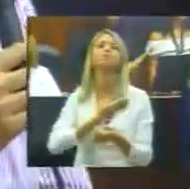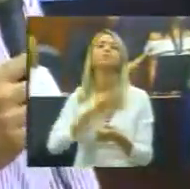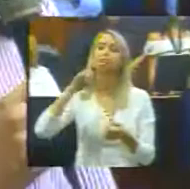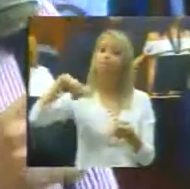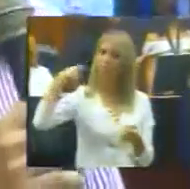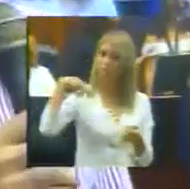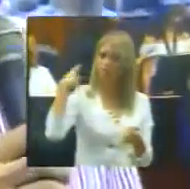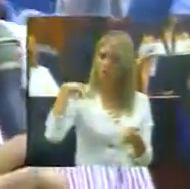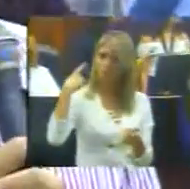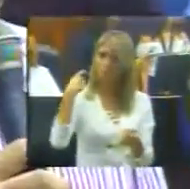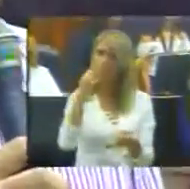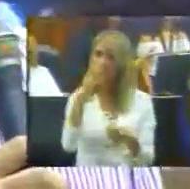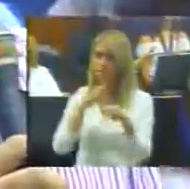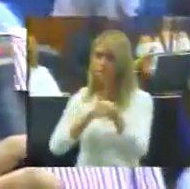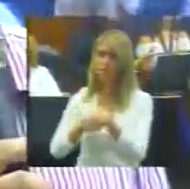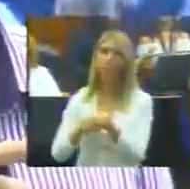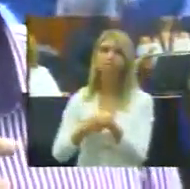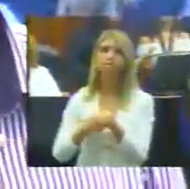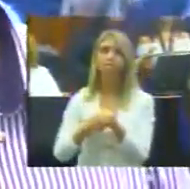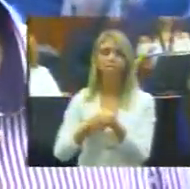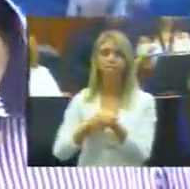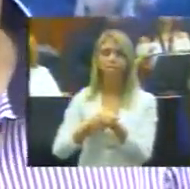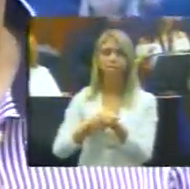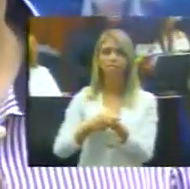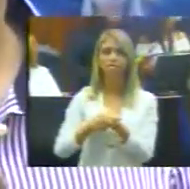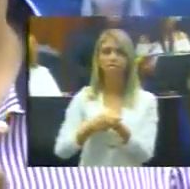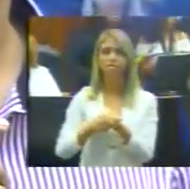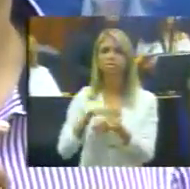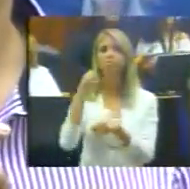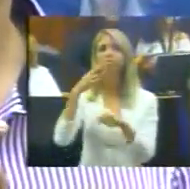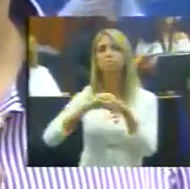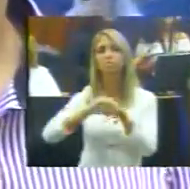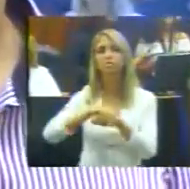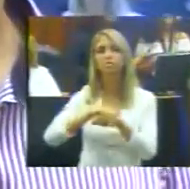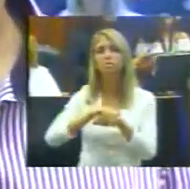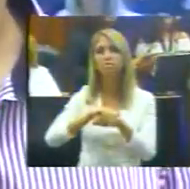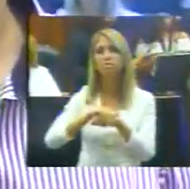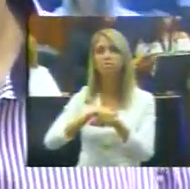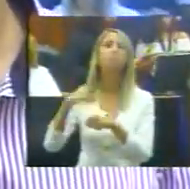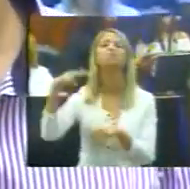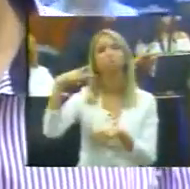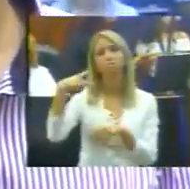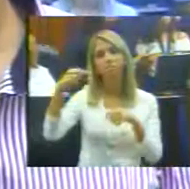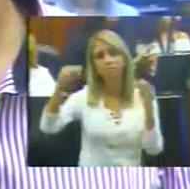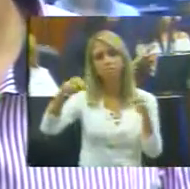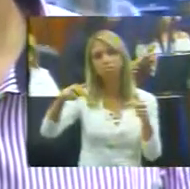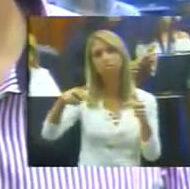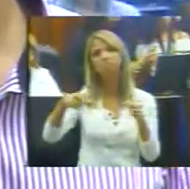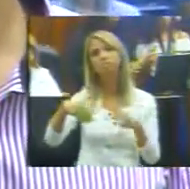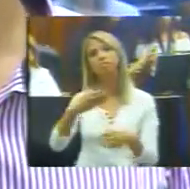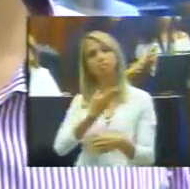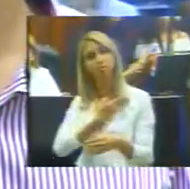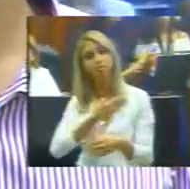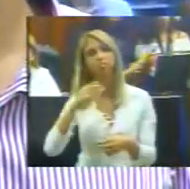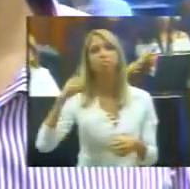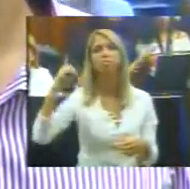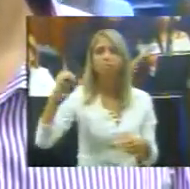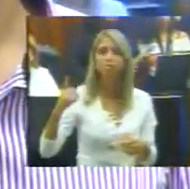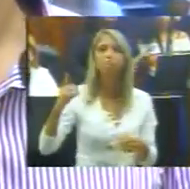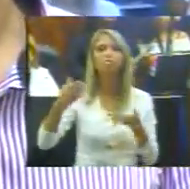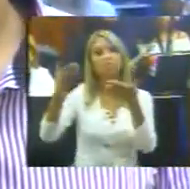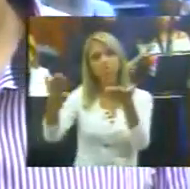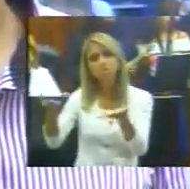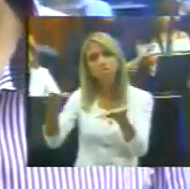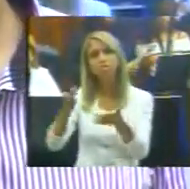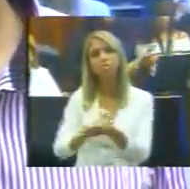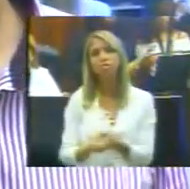Mendes. Boa noite a todos os vereadores presentes, as nossas amigas diretoras, né, a Márcia, a Palmira,